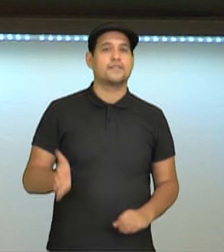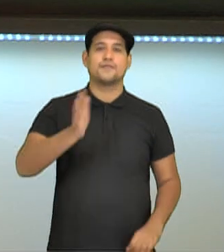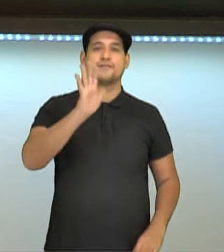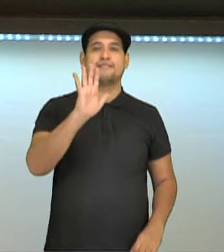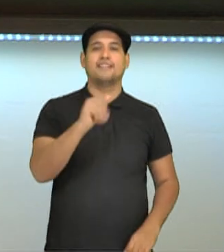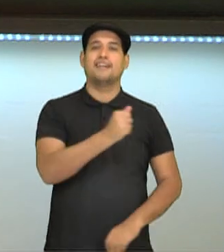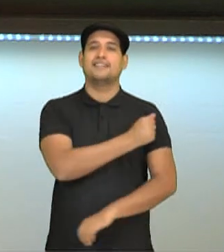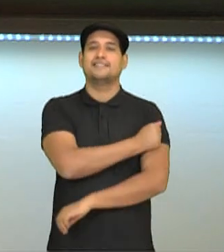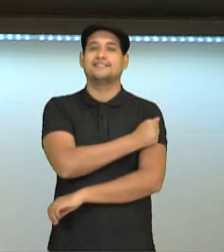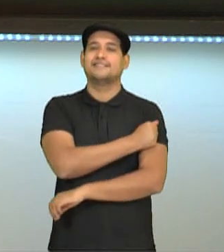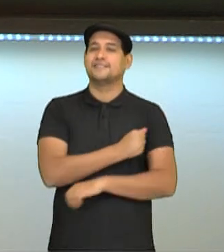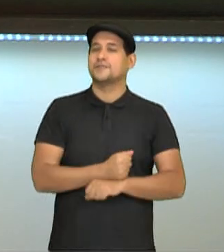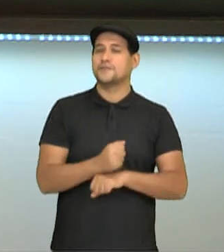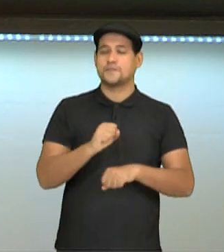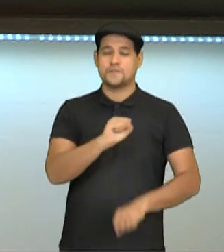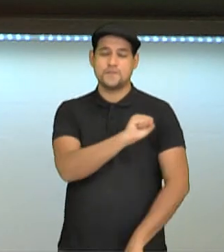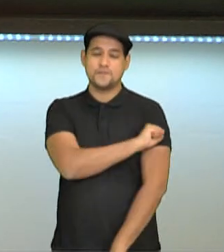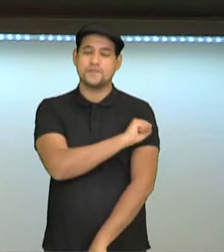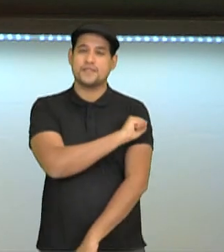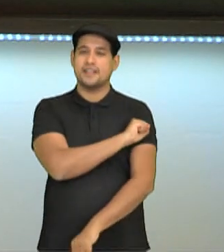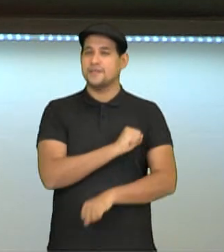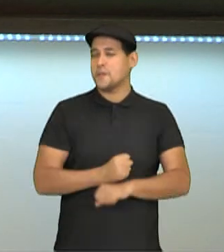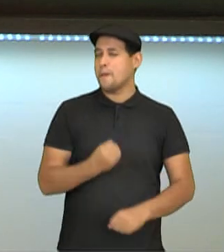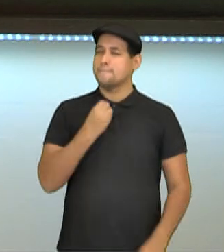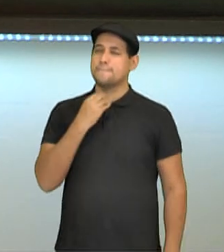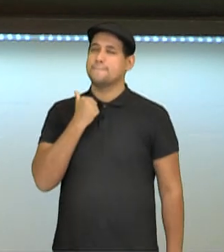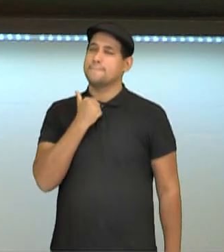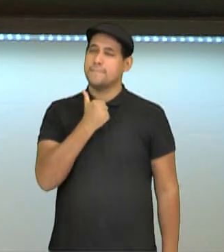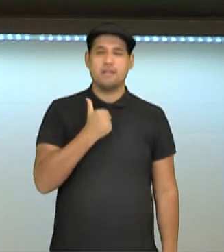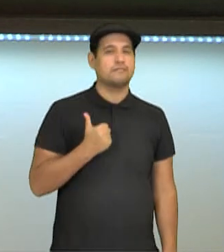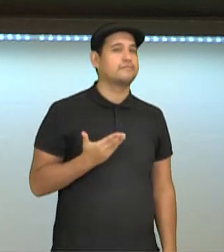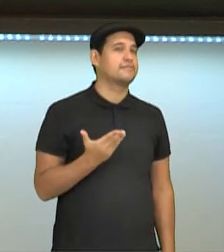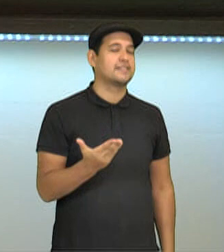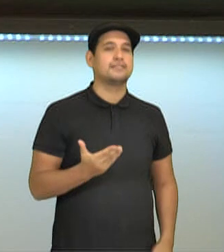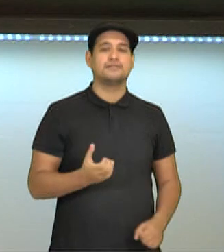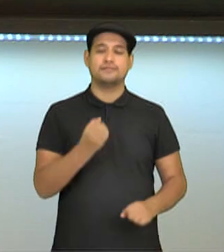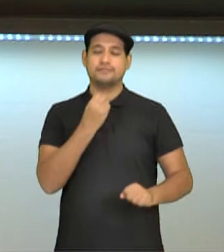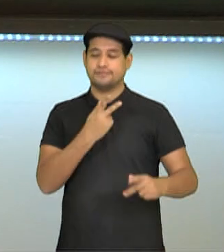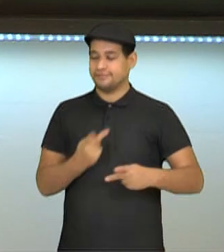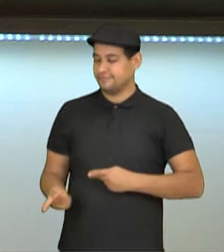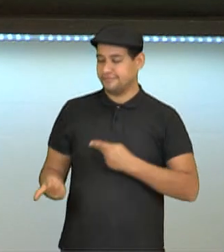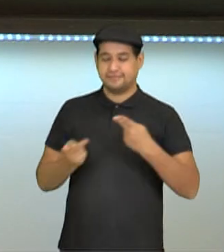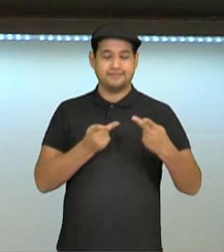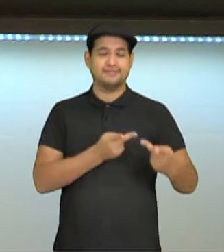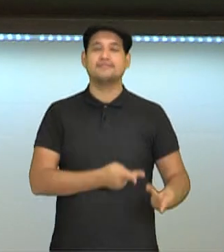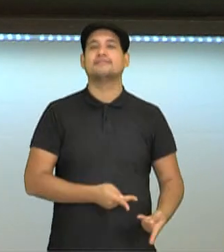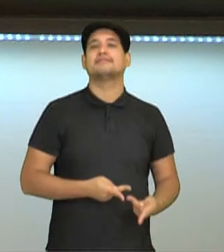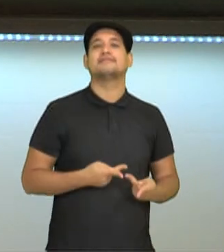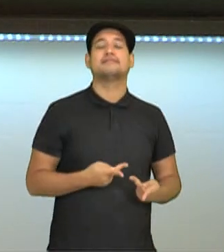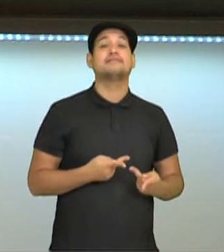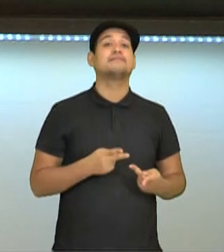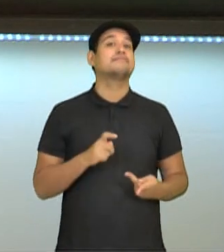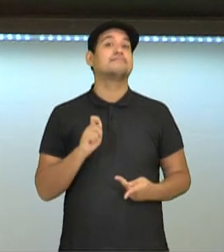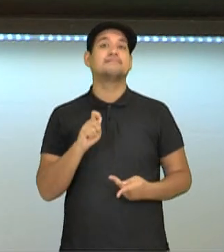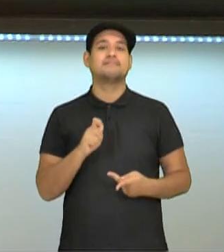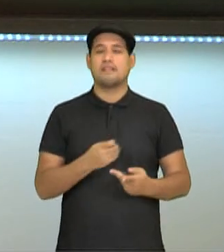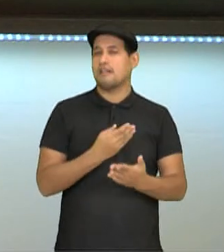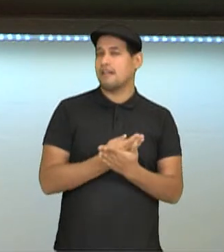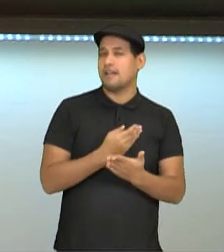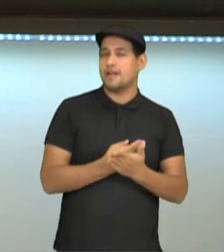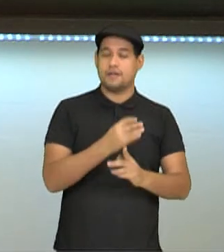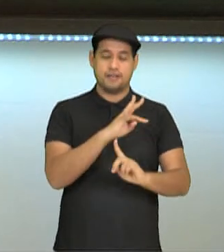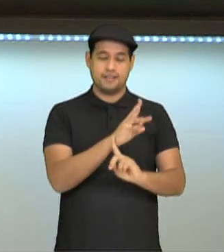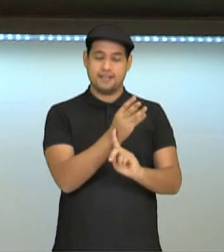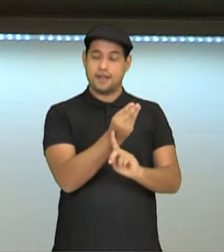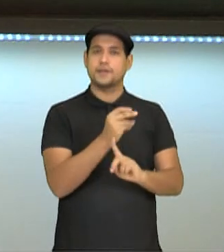Olá, estudante do 8º ano, tudo bem com você? Seja muito bem-vindo a mais uma aula de